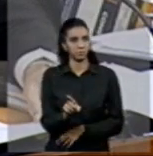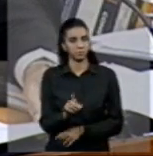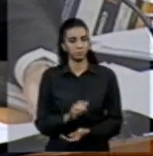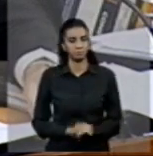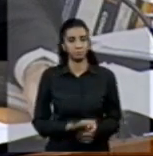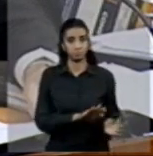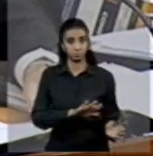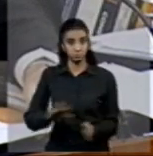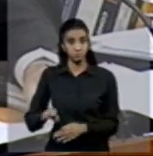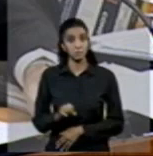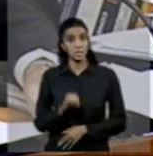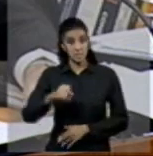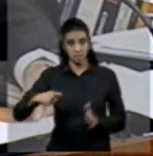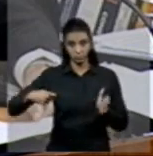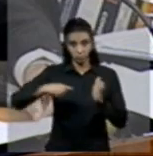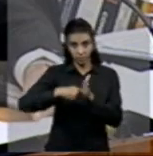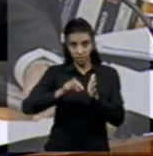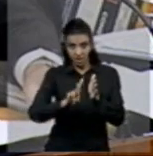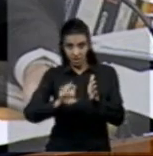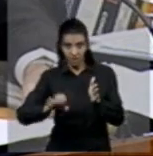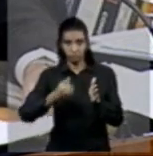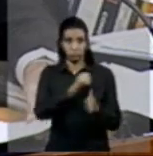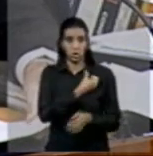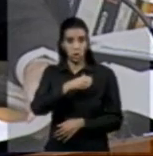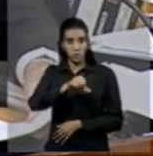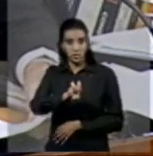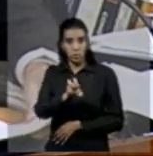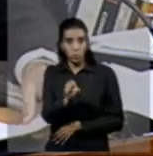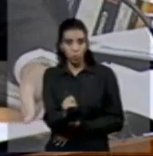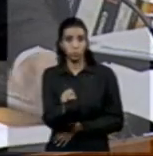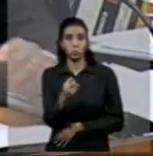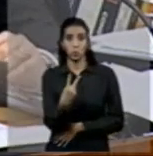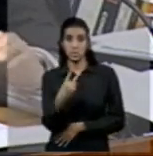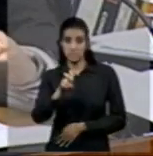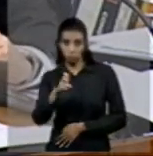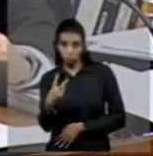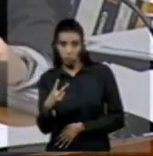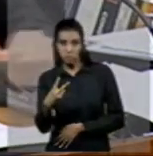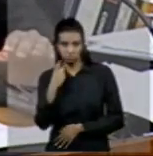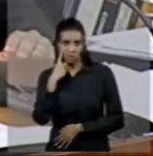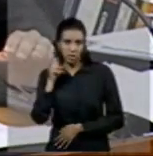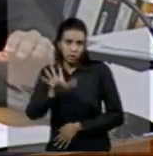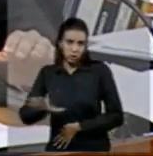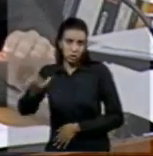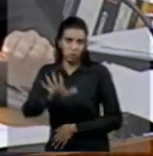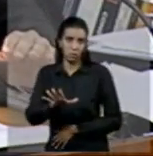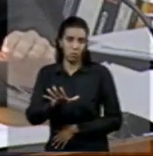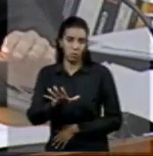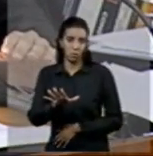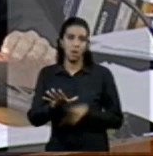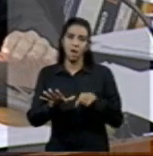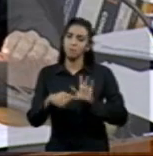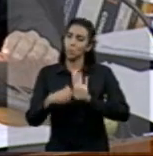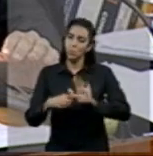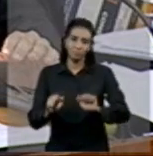RE, o caso concreto do RE 958-252, na repercussão geral, deixa isso muito